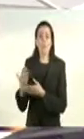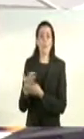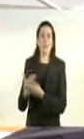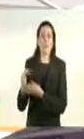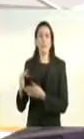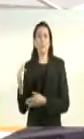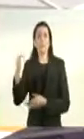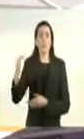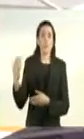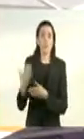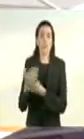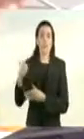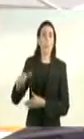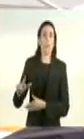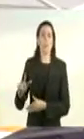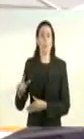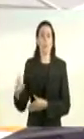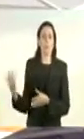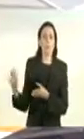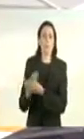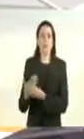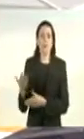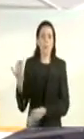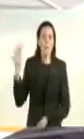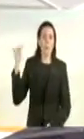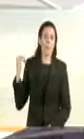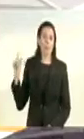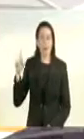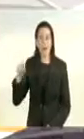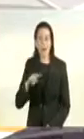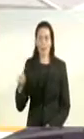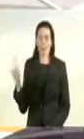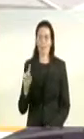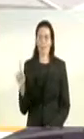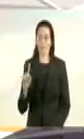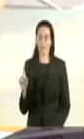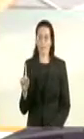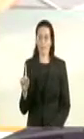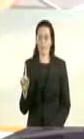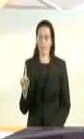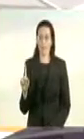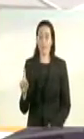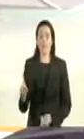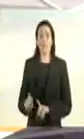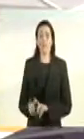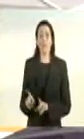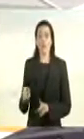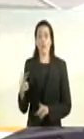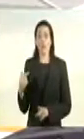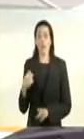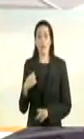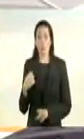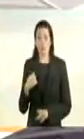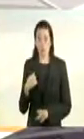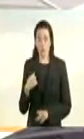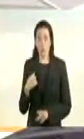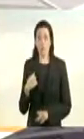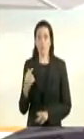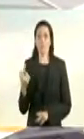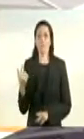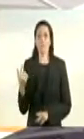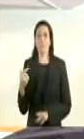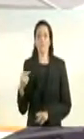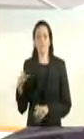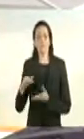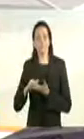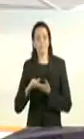vamos pedir. Agora, a Justiça vai definir isso daí. Eu acredito que o que Vossa Excelência está